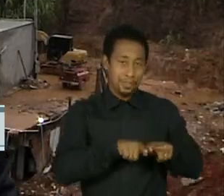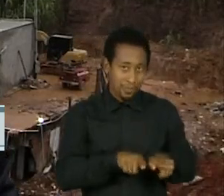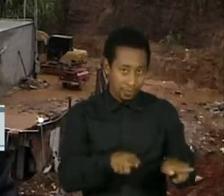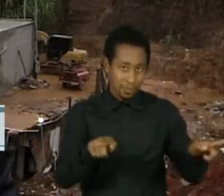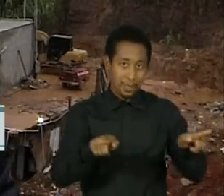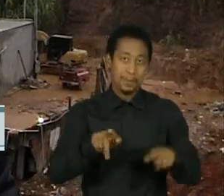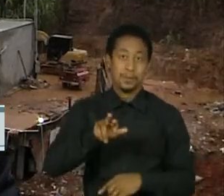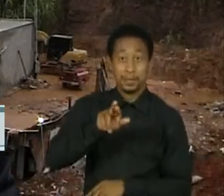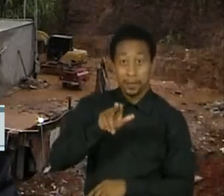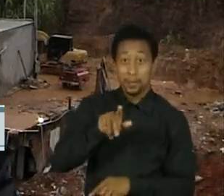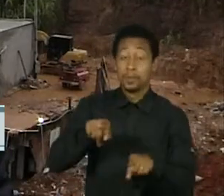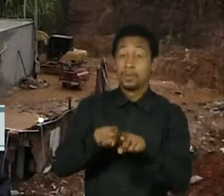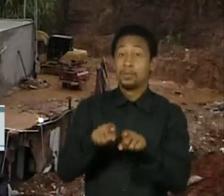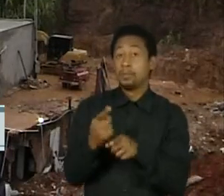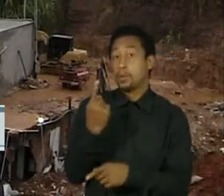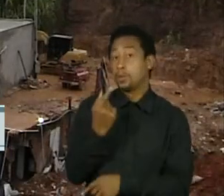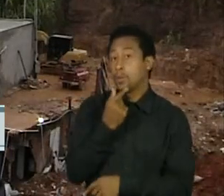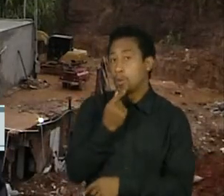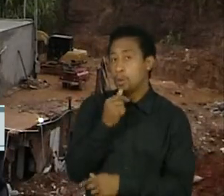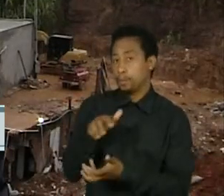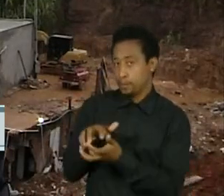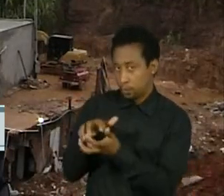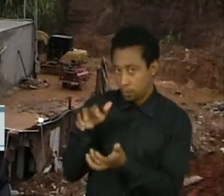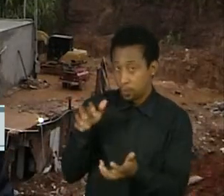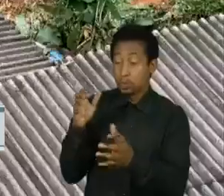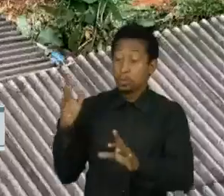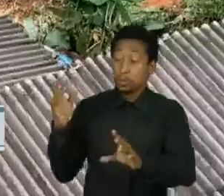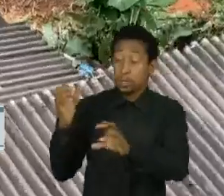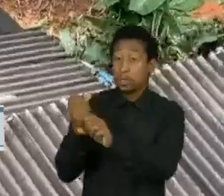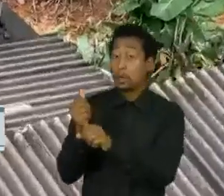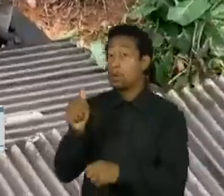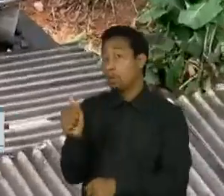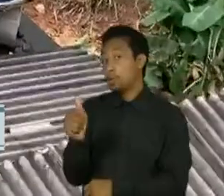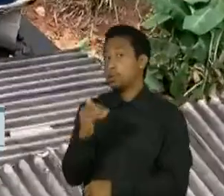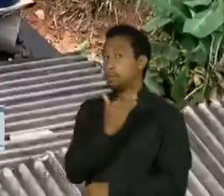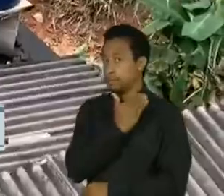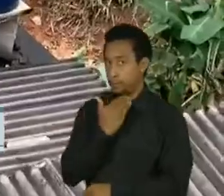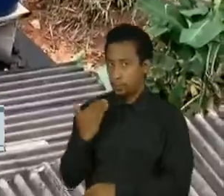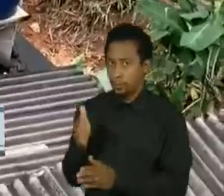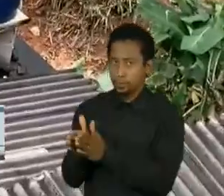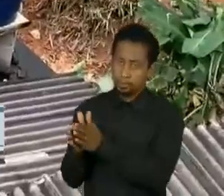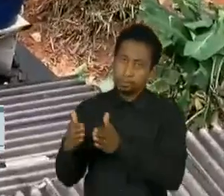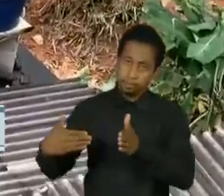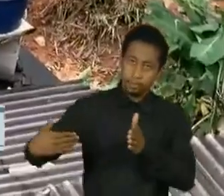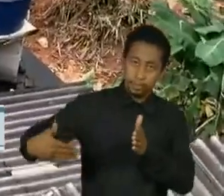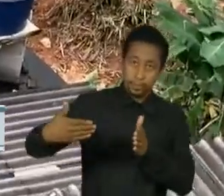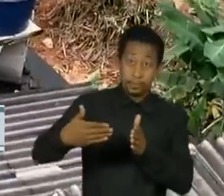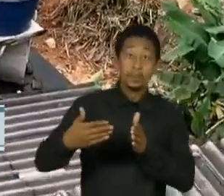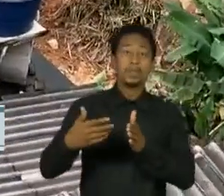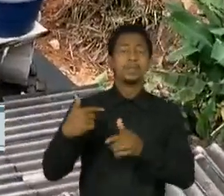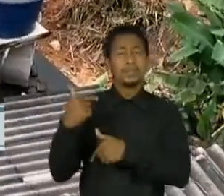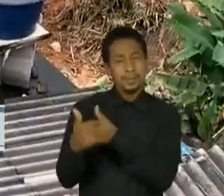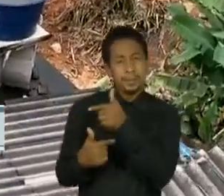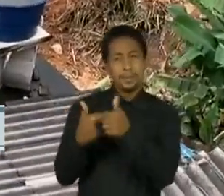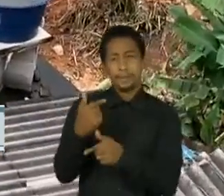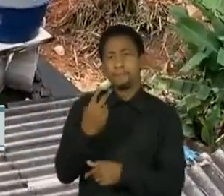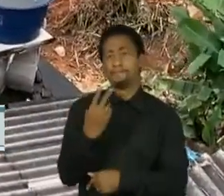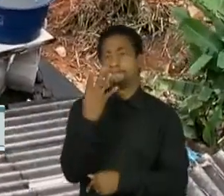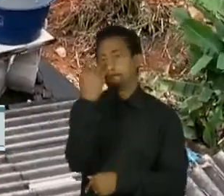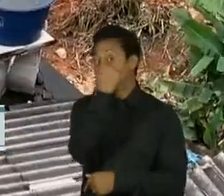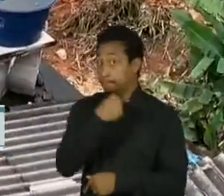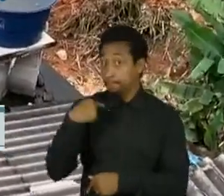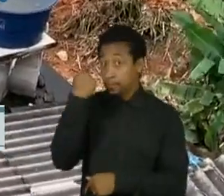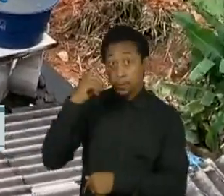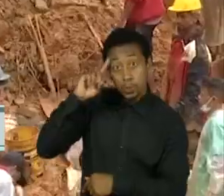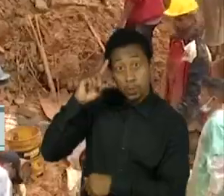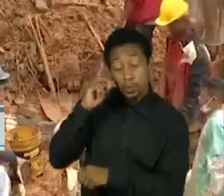idoso. A tragédia soma 11 mortos nos últimos dias. As equipes de busca continuam trabalhando 24 horas por dia, uma